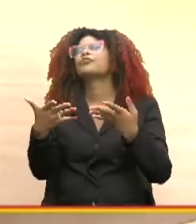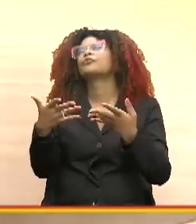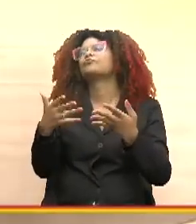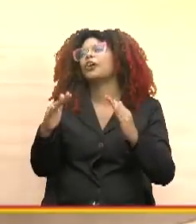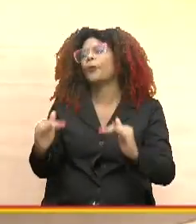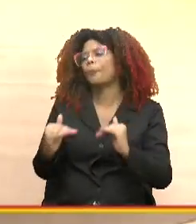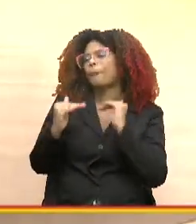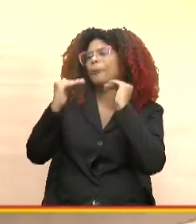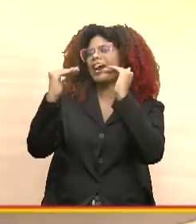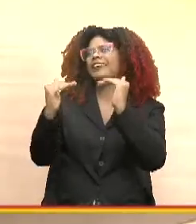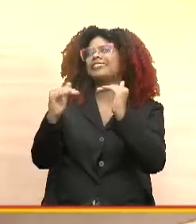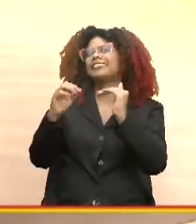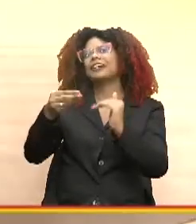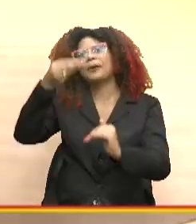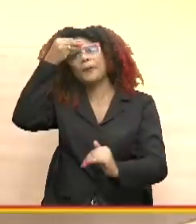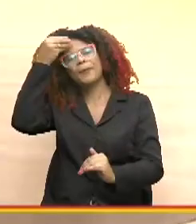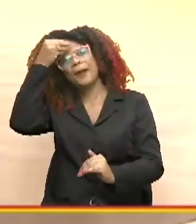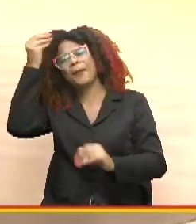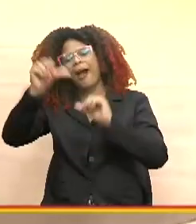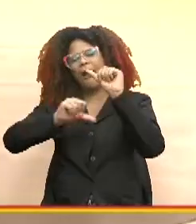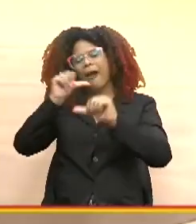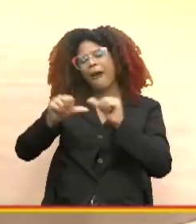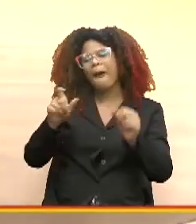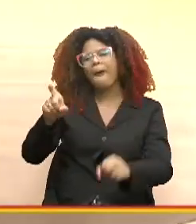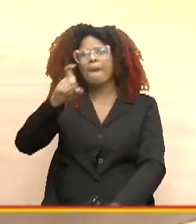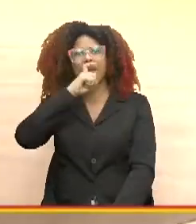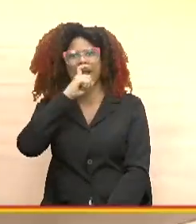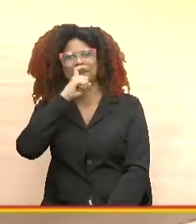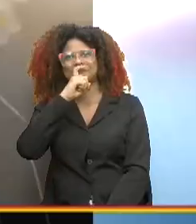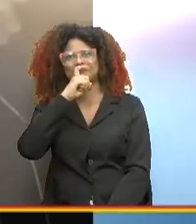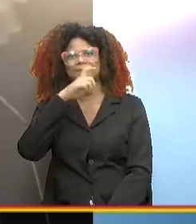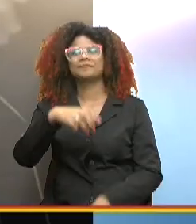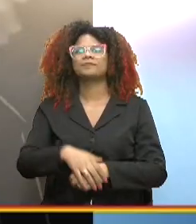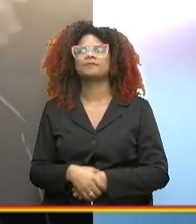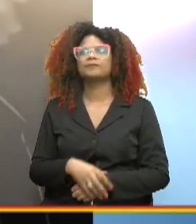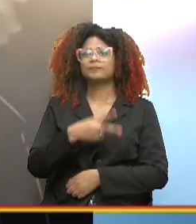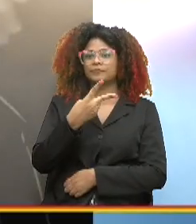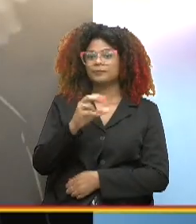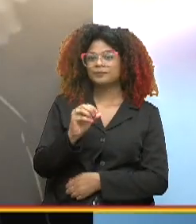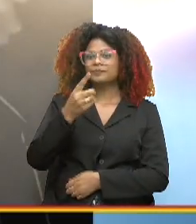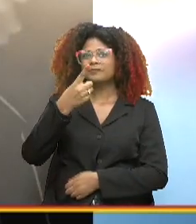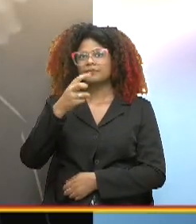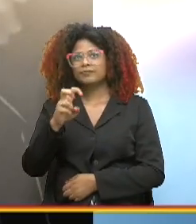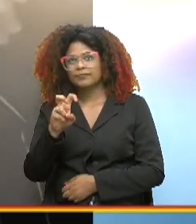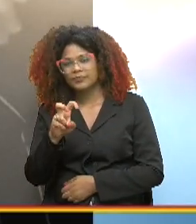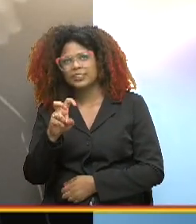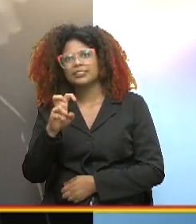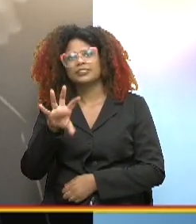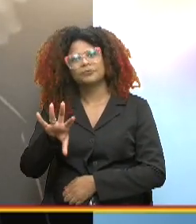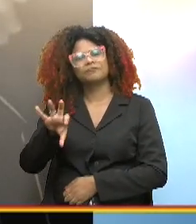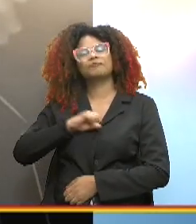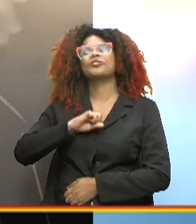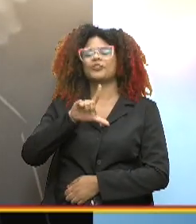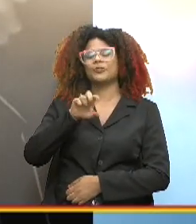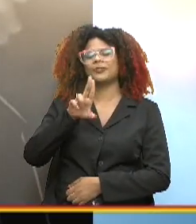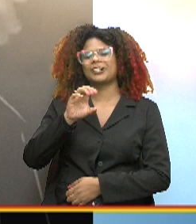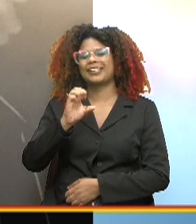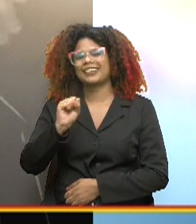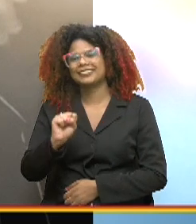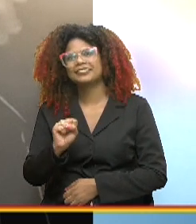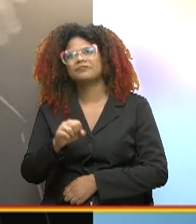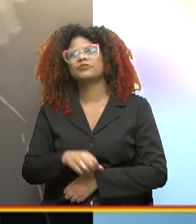eu fui promovido né então em 2015 eu adotei o Lucas e que veio né